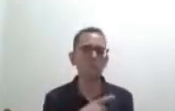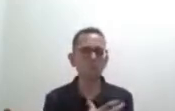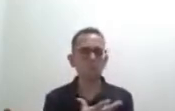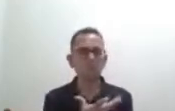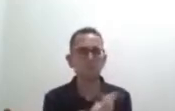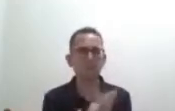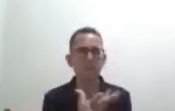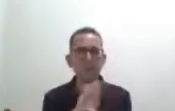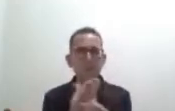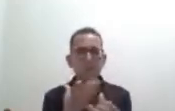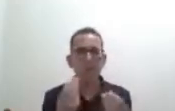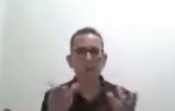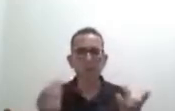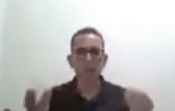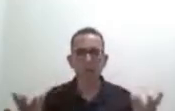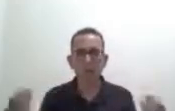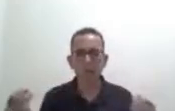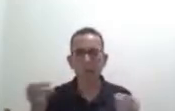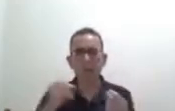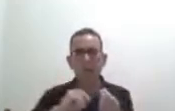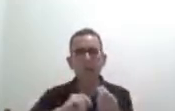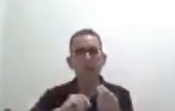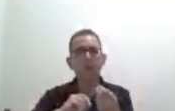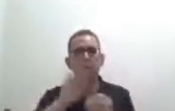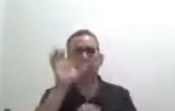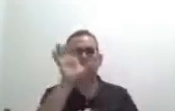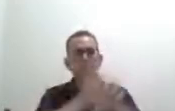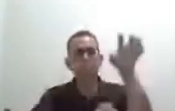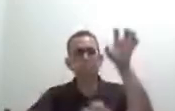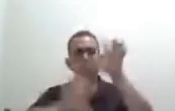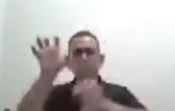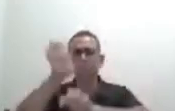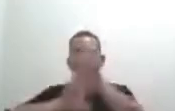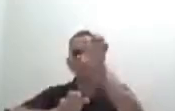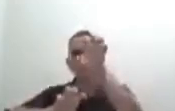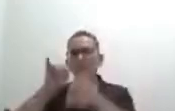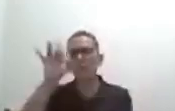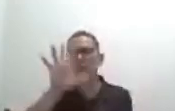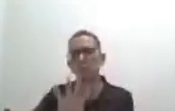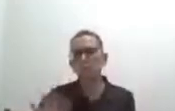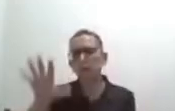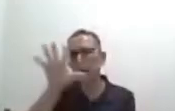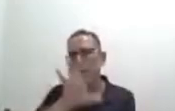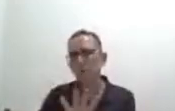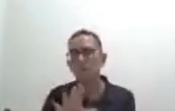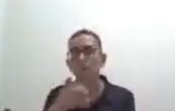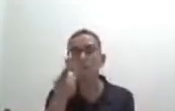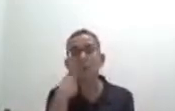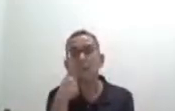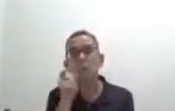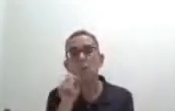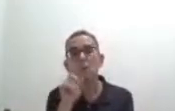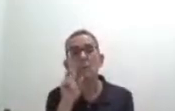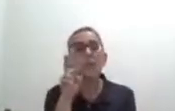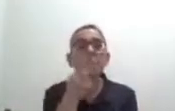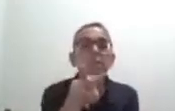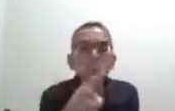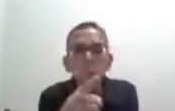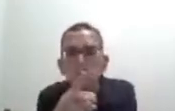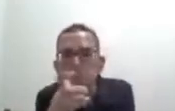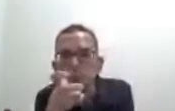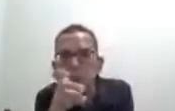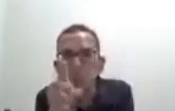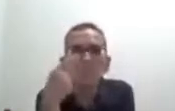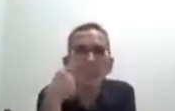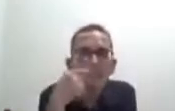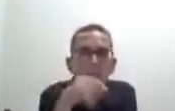na imagem. E aí ele vai olhar justamente o que está ali. Se for perguntar, vai ver a bagunça. Então ele não